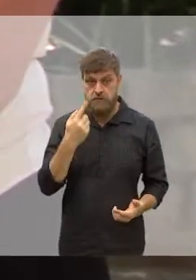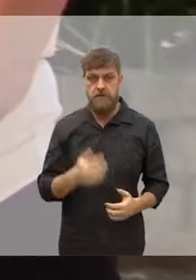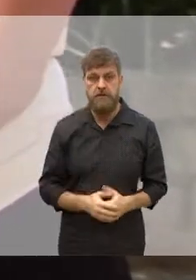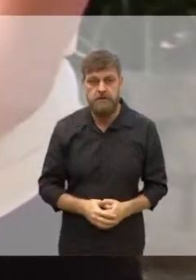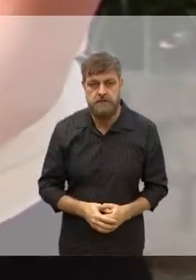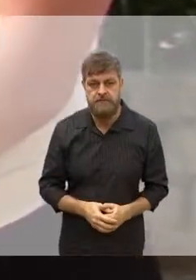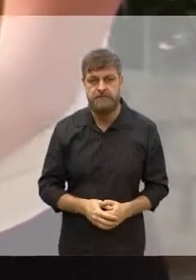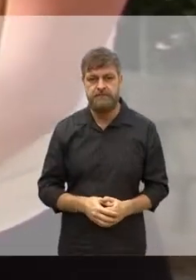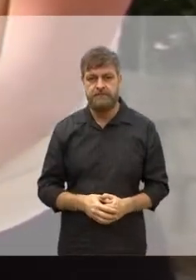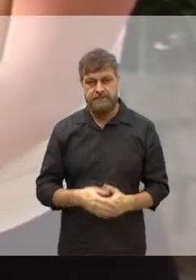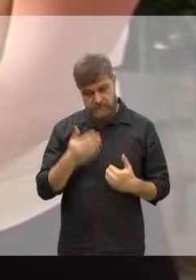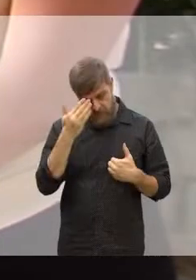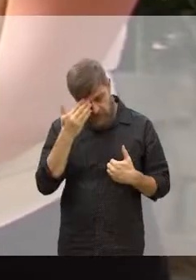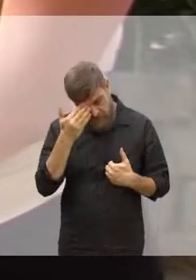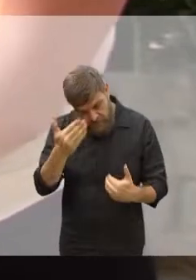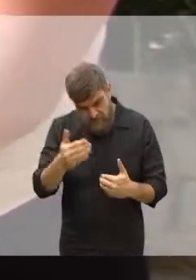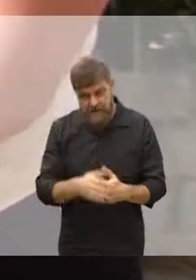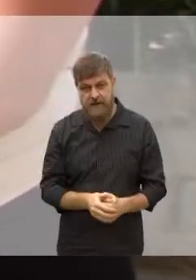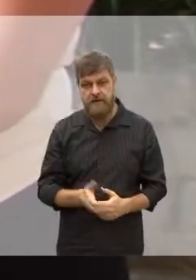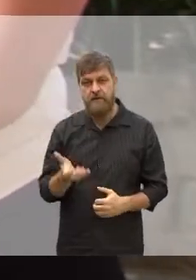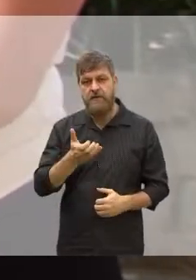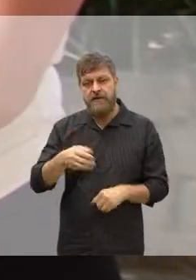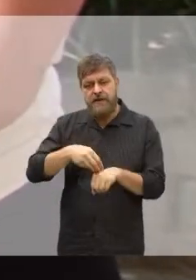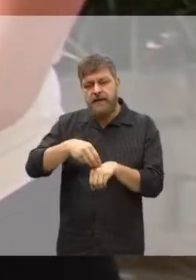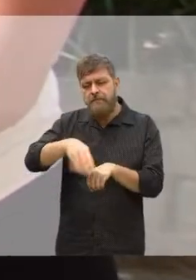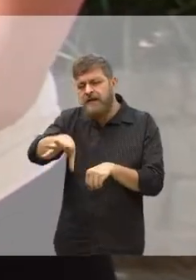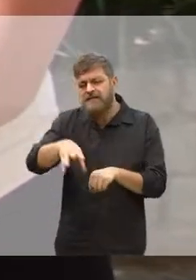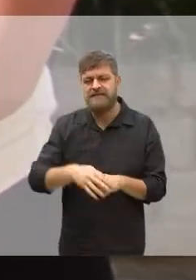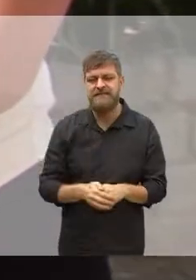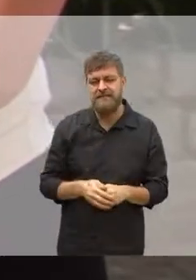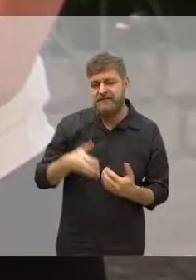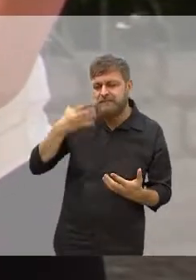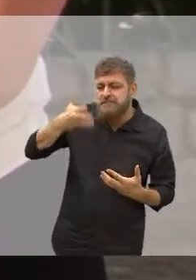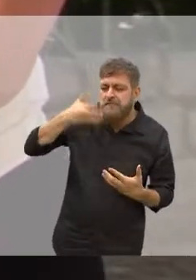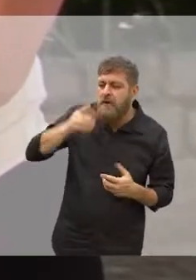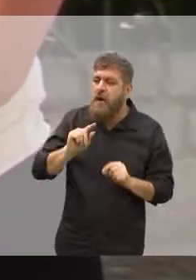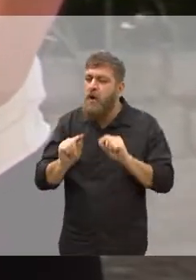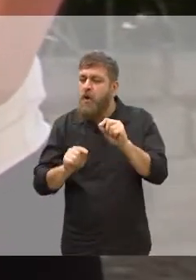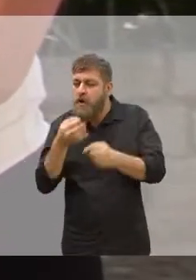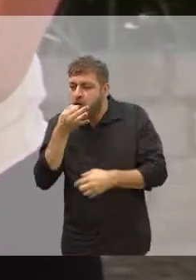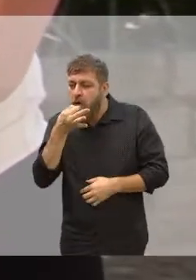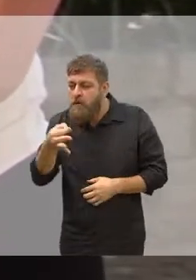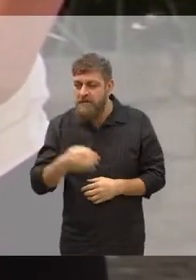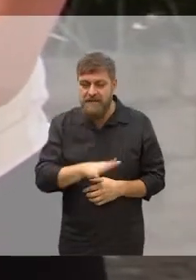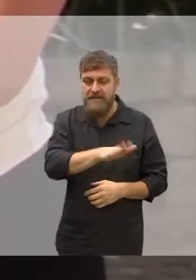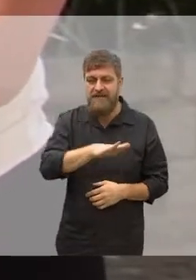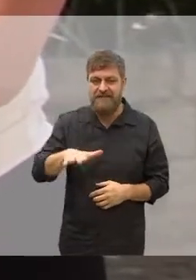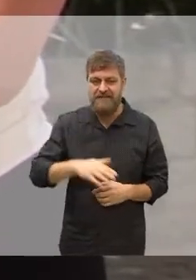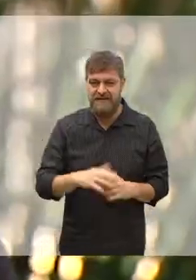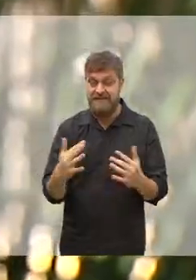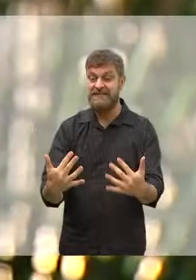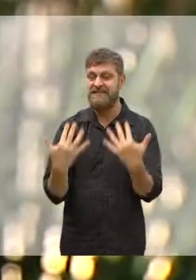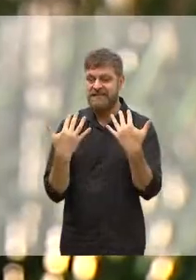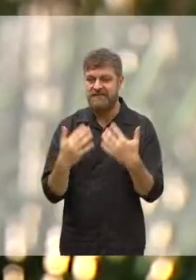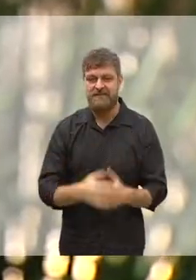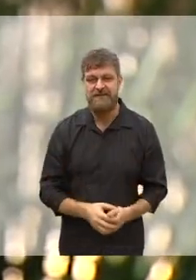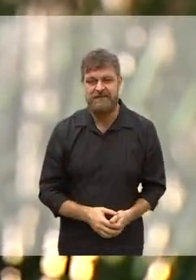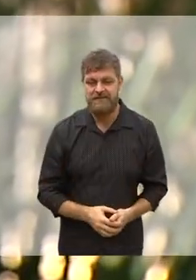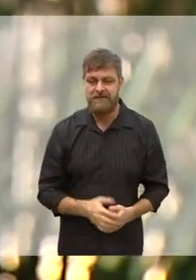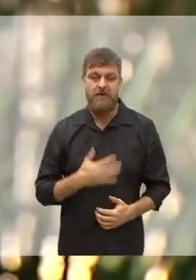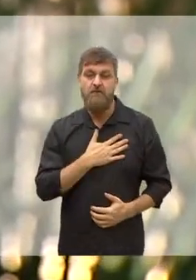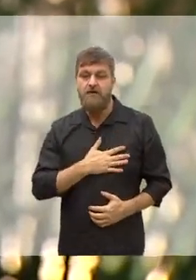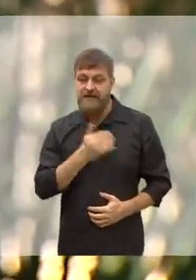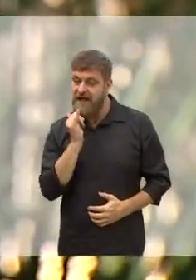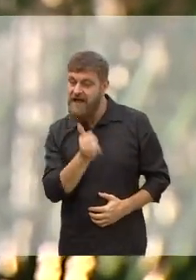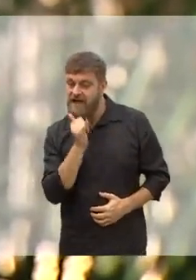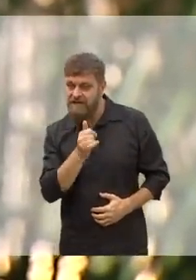muito obrigada. Obrigada, viu, Caio? Você quer dar uma palavra para os seus amigos ou pelo menos para as crianças que estão assistindo? O que você gostaria de falar para eles